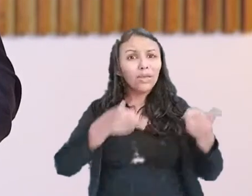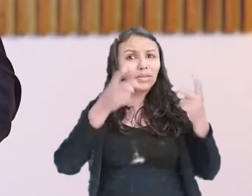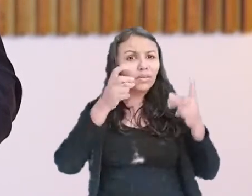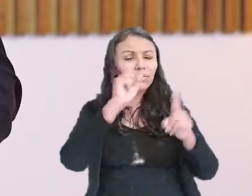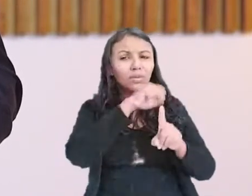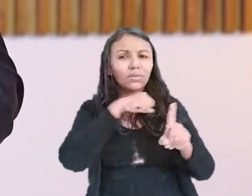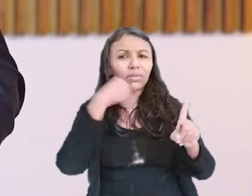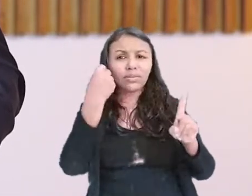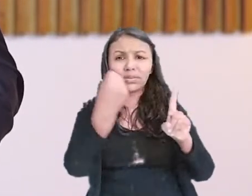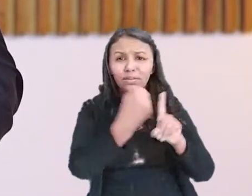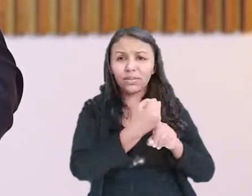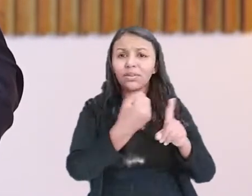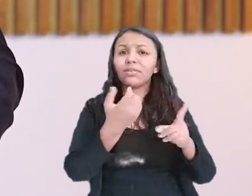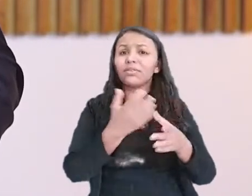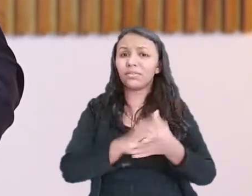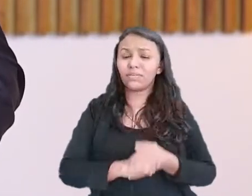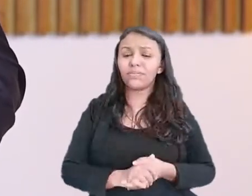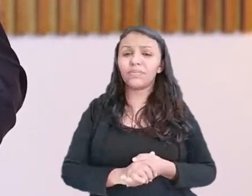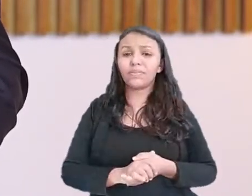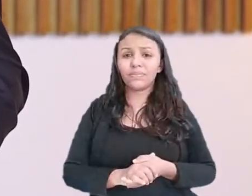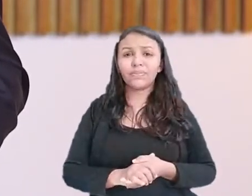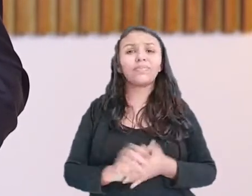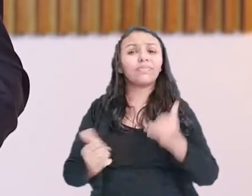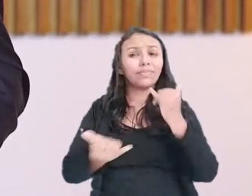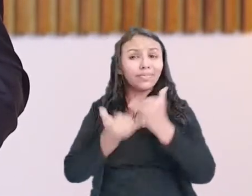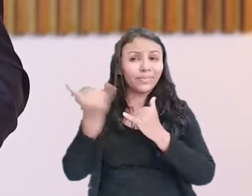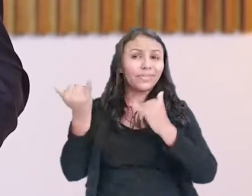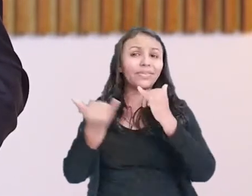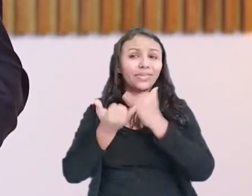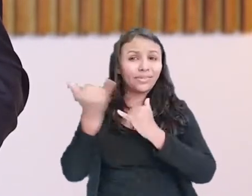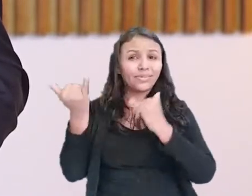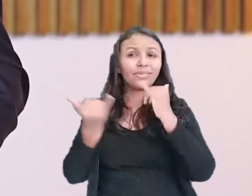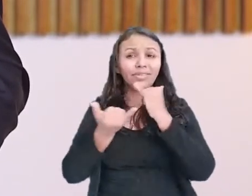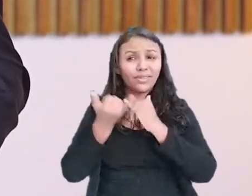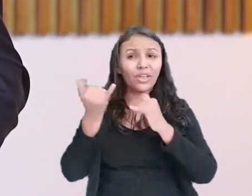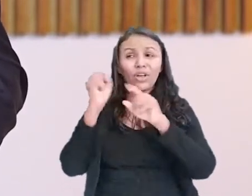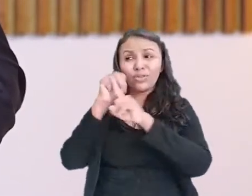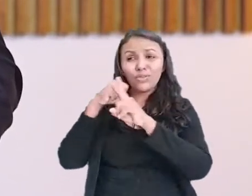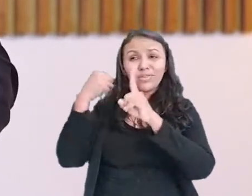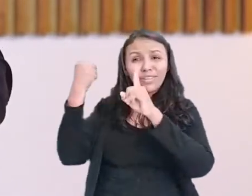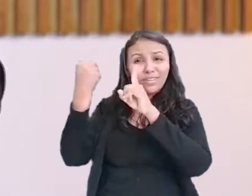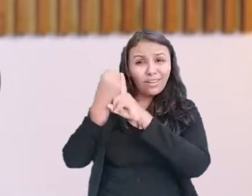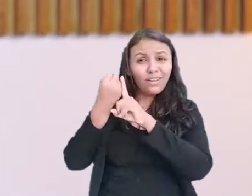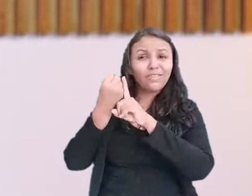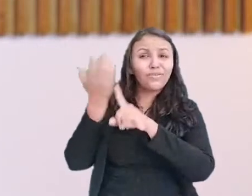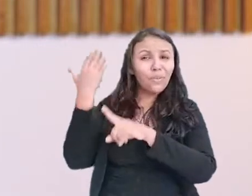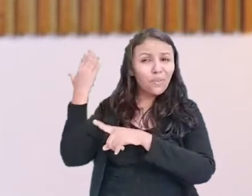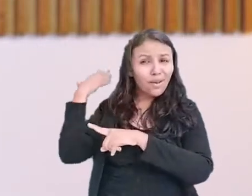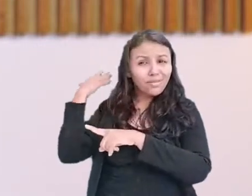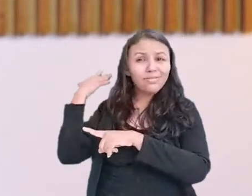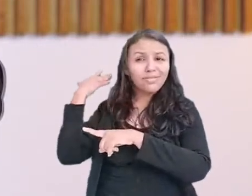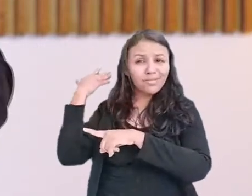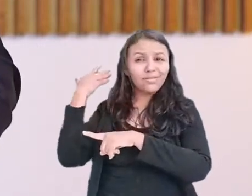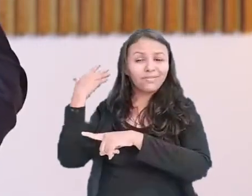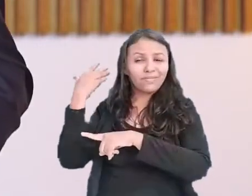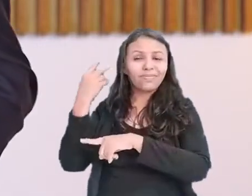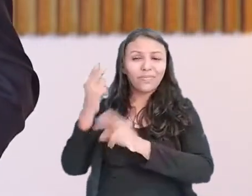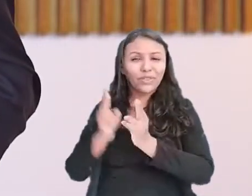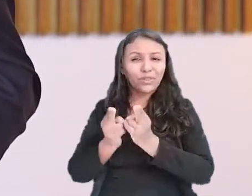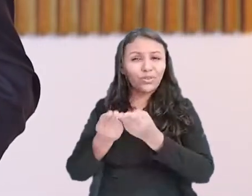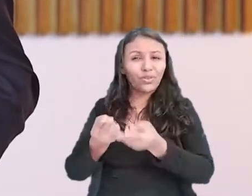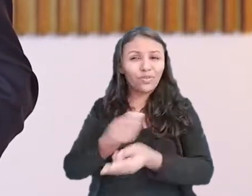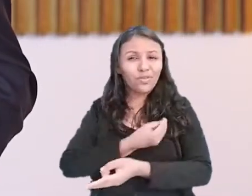quadro, um cenário bem semelhante a que Noé vivia. Percebam que a violência